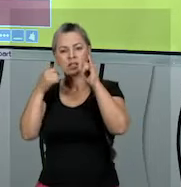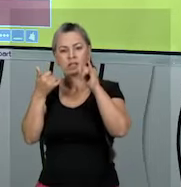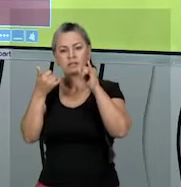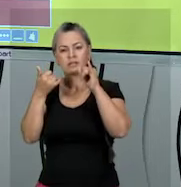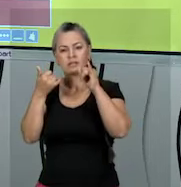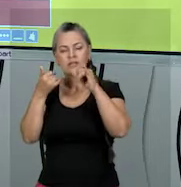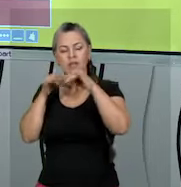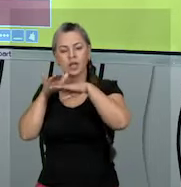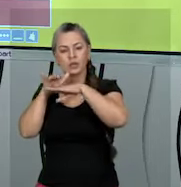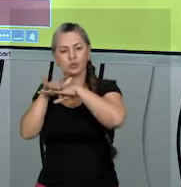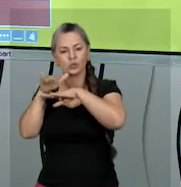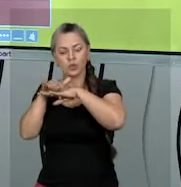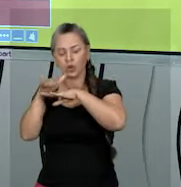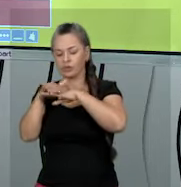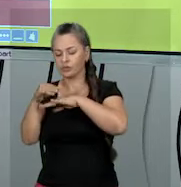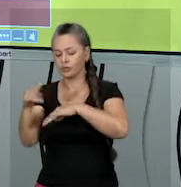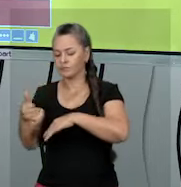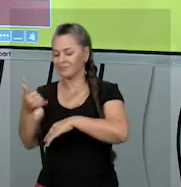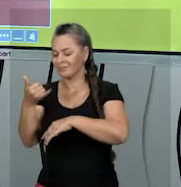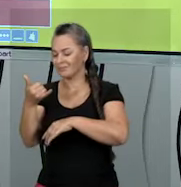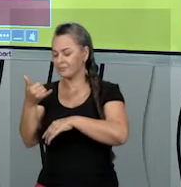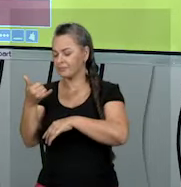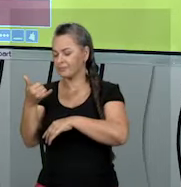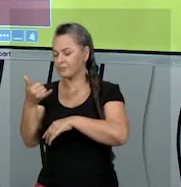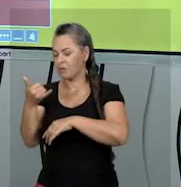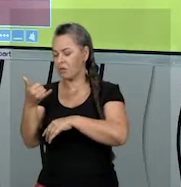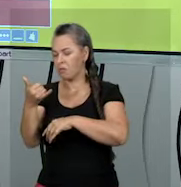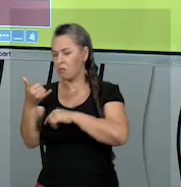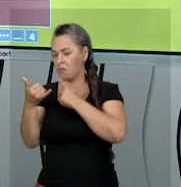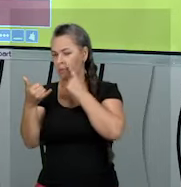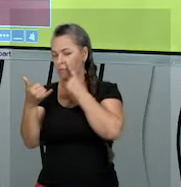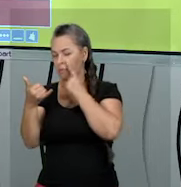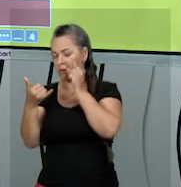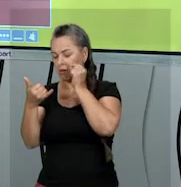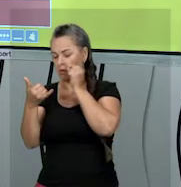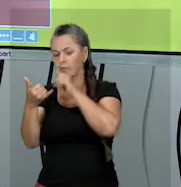dormir adequadamente. Tenha momentos de lazer.